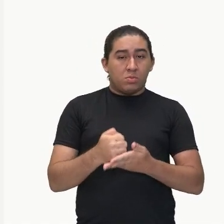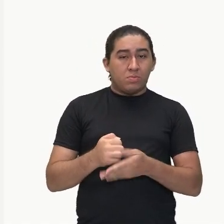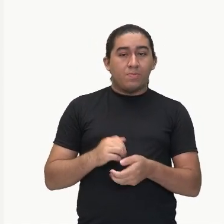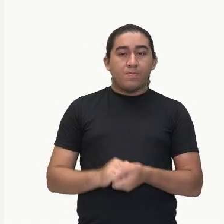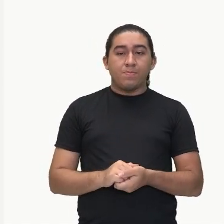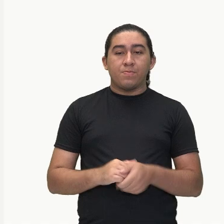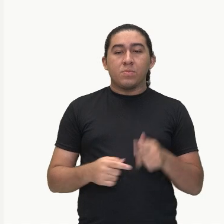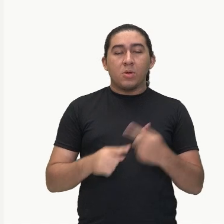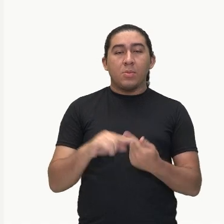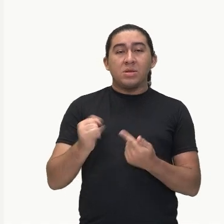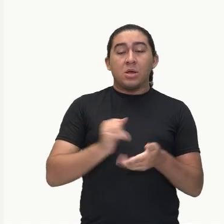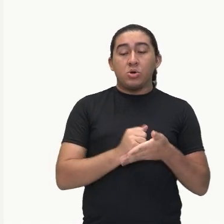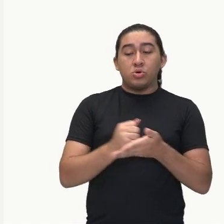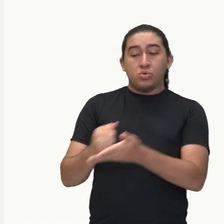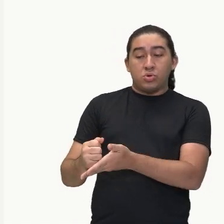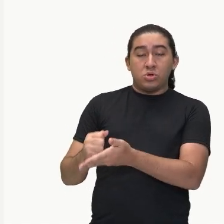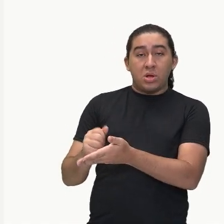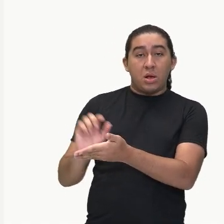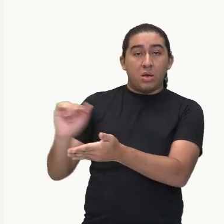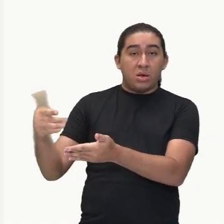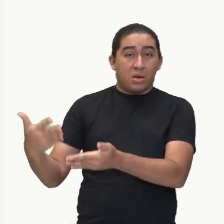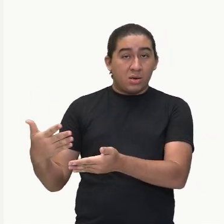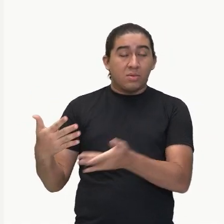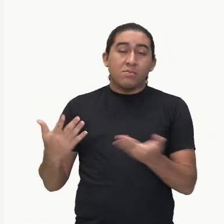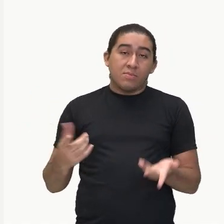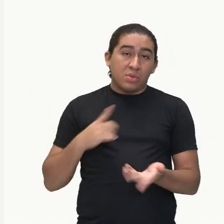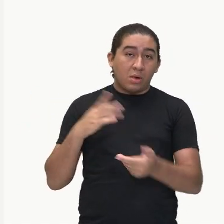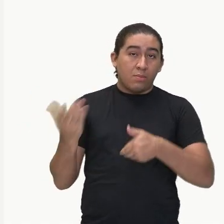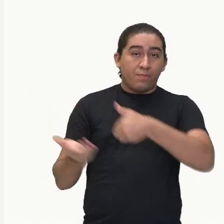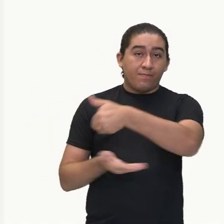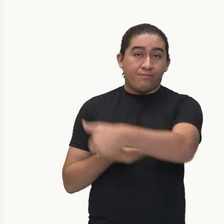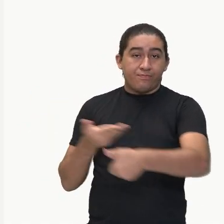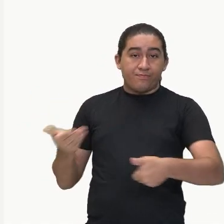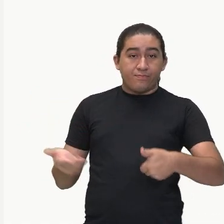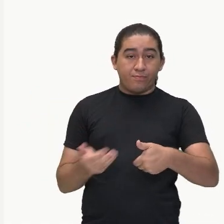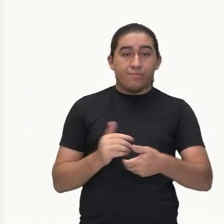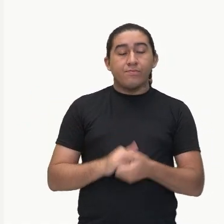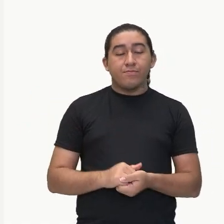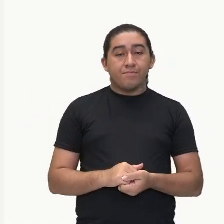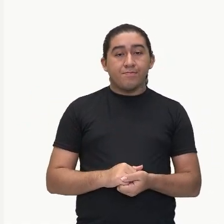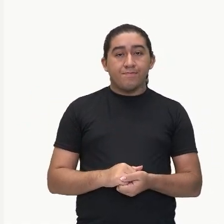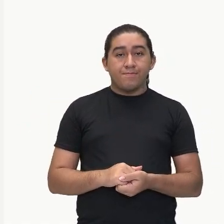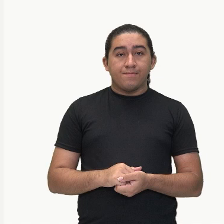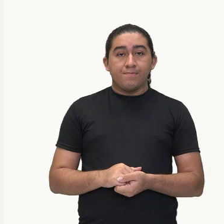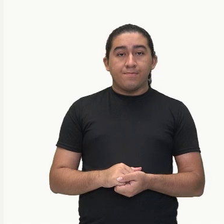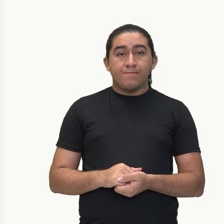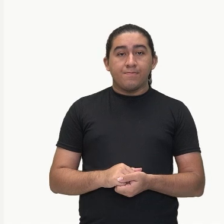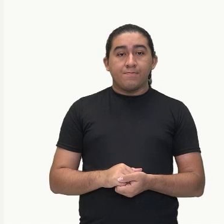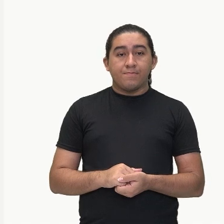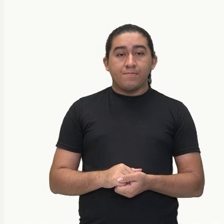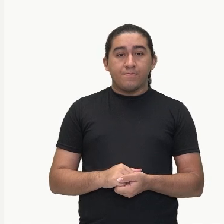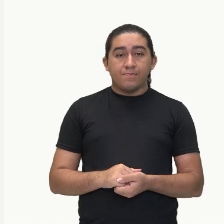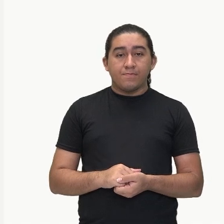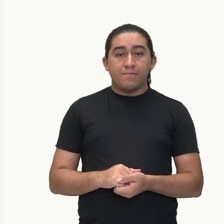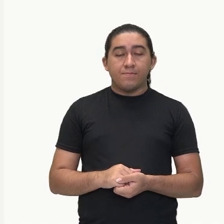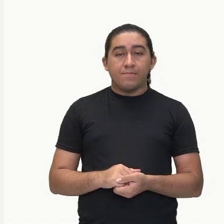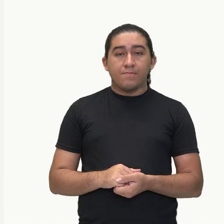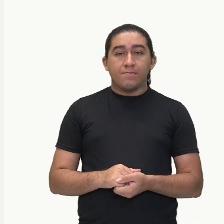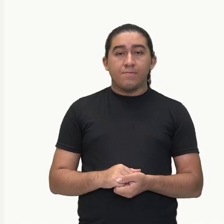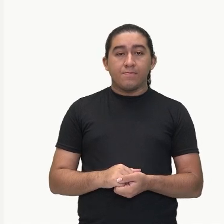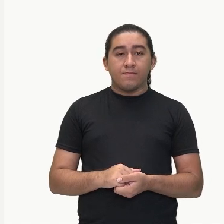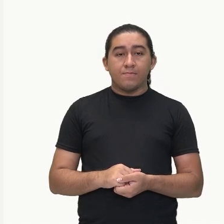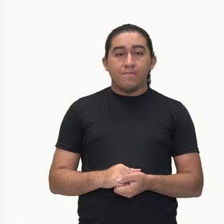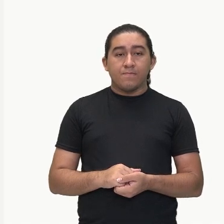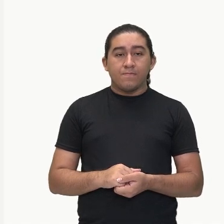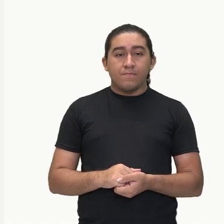quem ajuda, ajuda alguém. Então, existe aí uma reciprocidade de quem está ajudando e de quem é ajudado, no